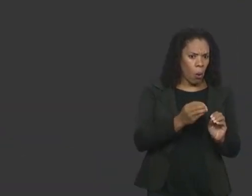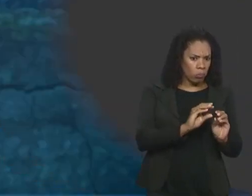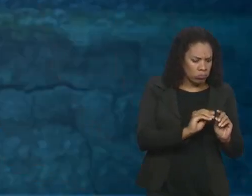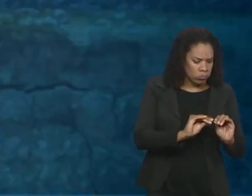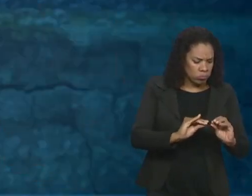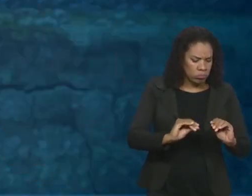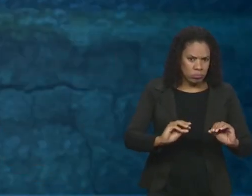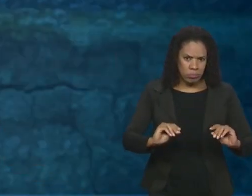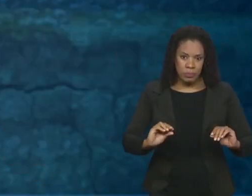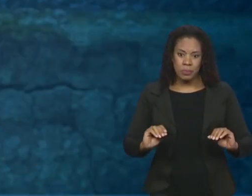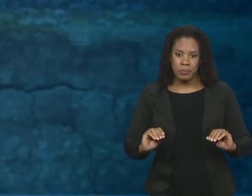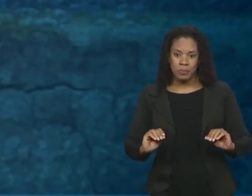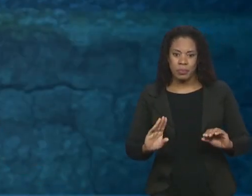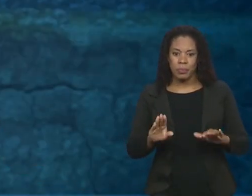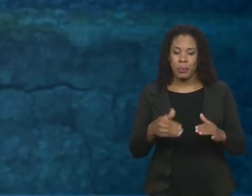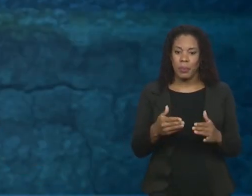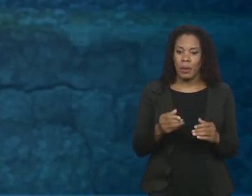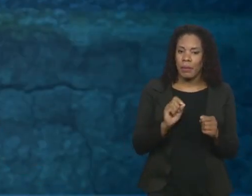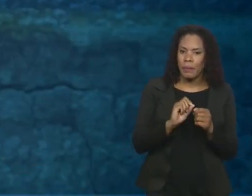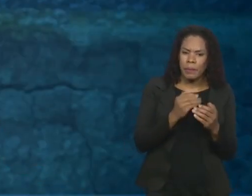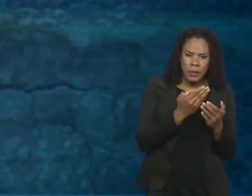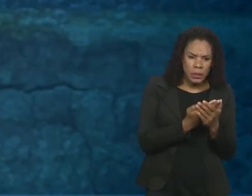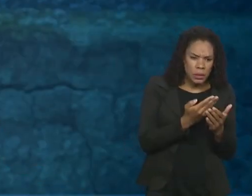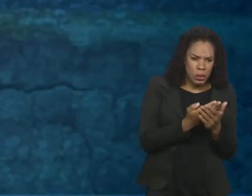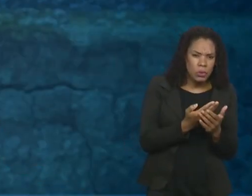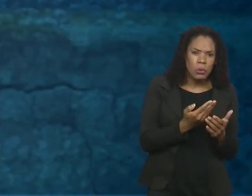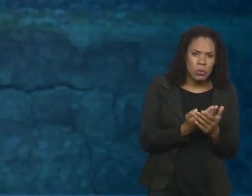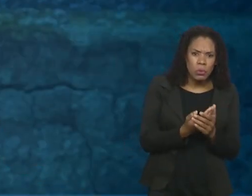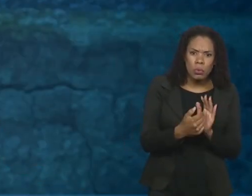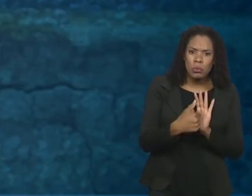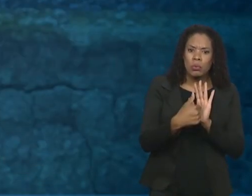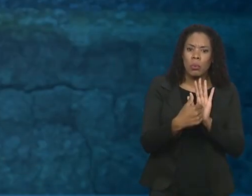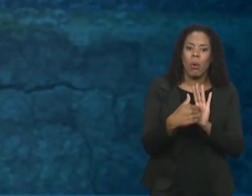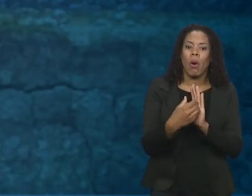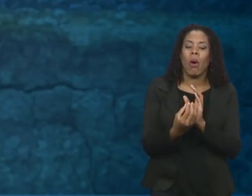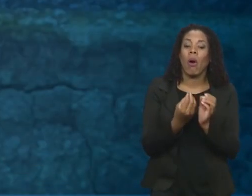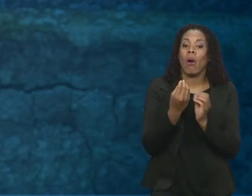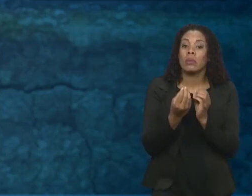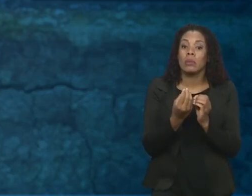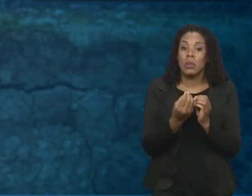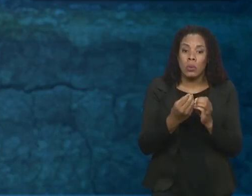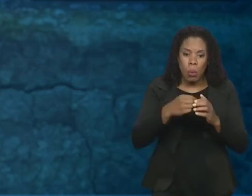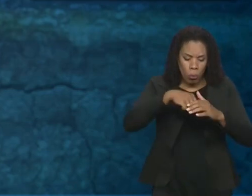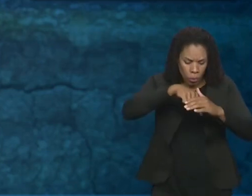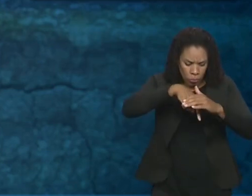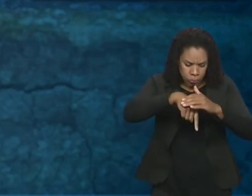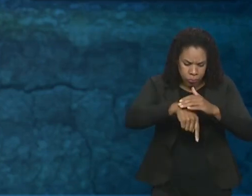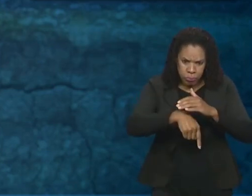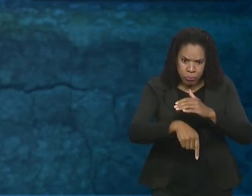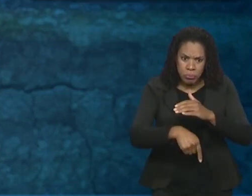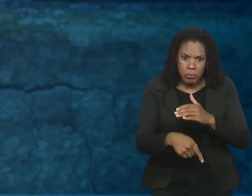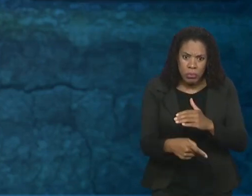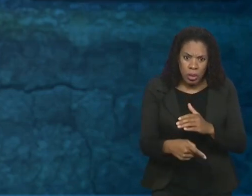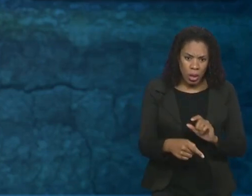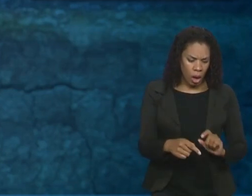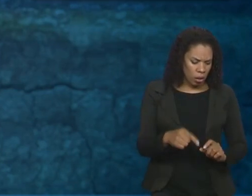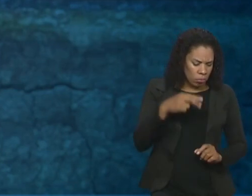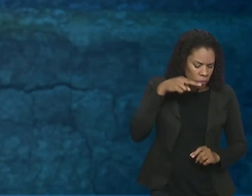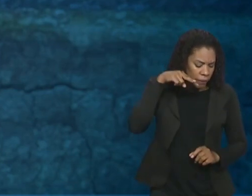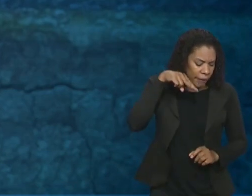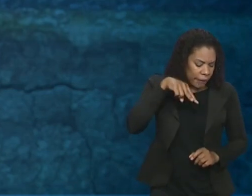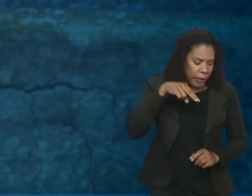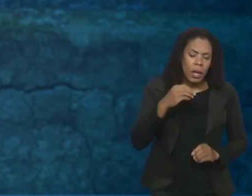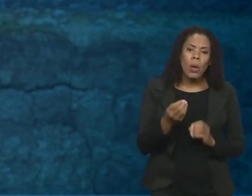orgânica. O estudo geotécnico indica os materiais que compõem o local, os parâmetros físicos desses materiais e as técnicas